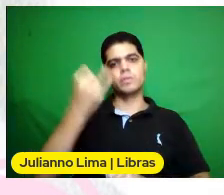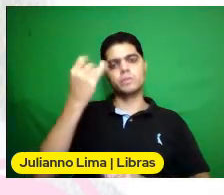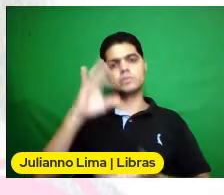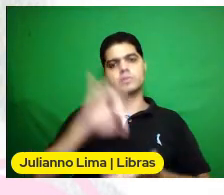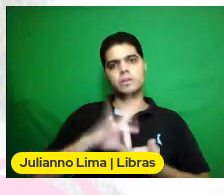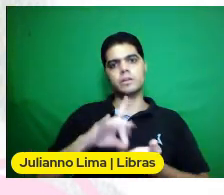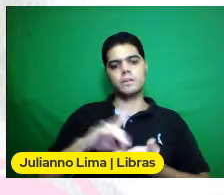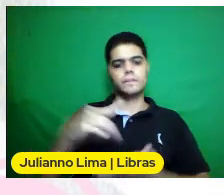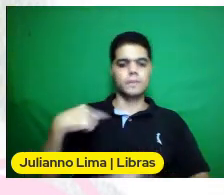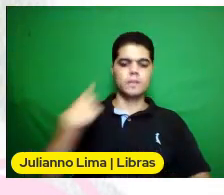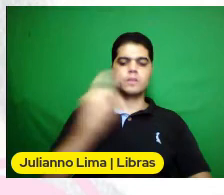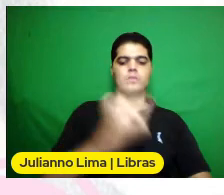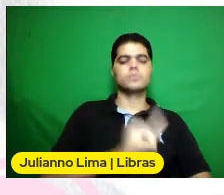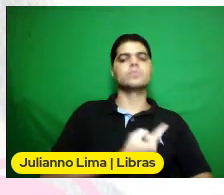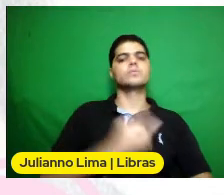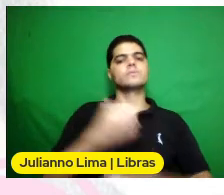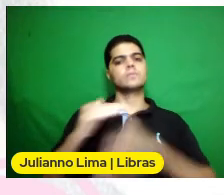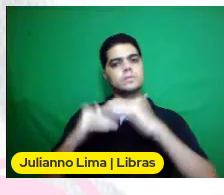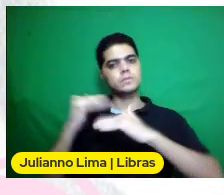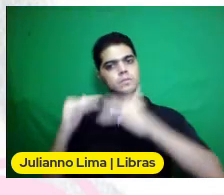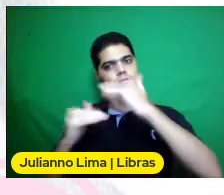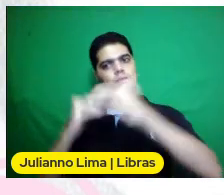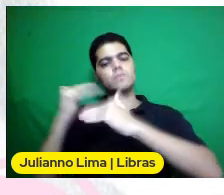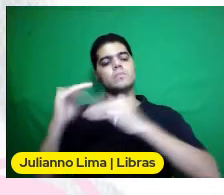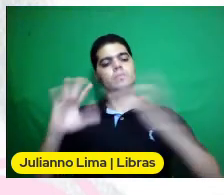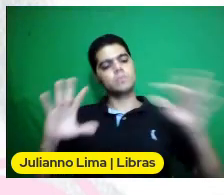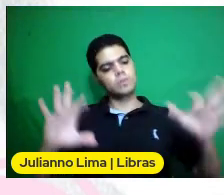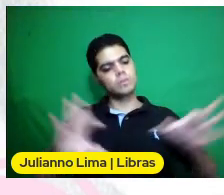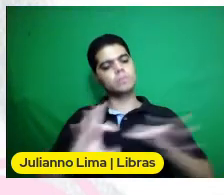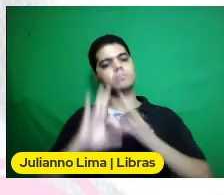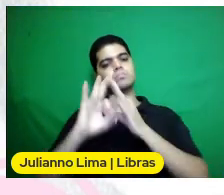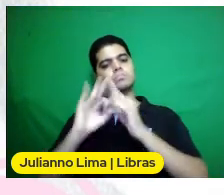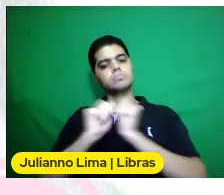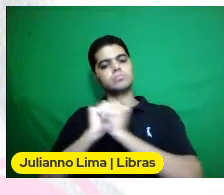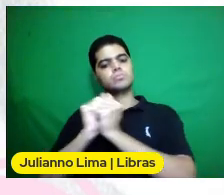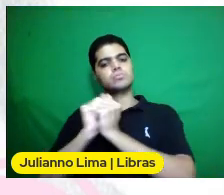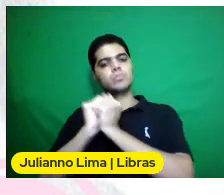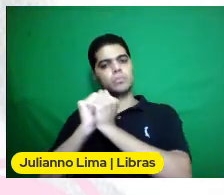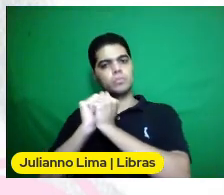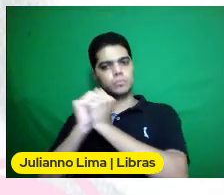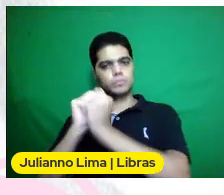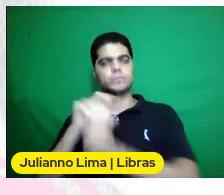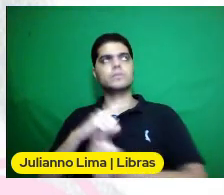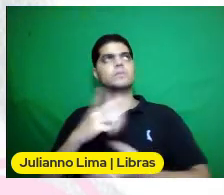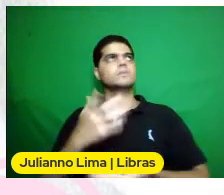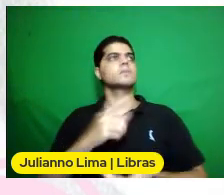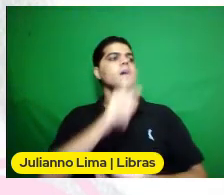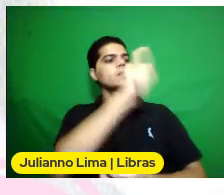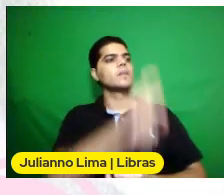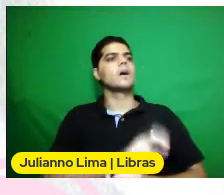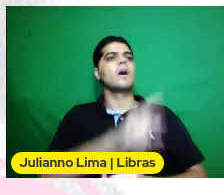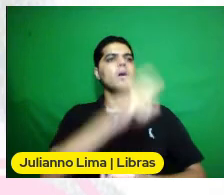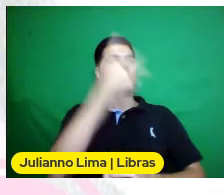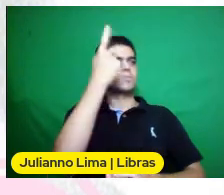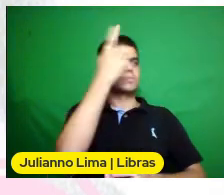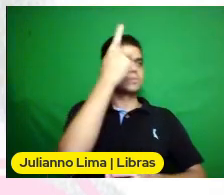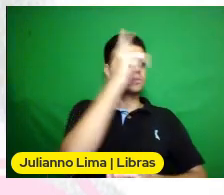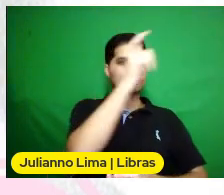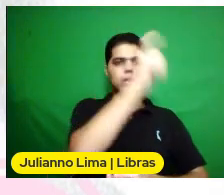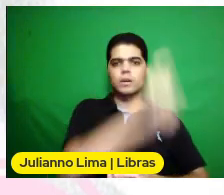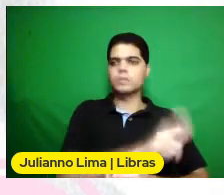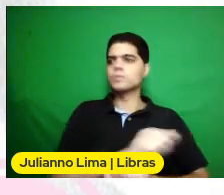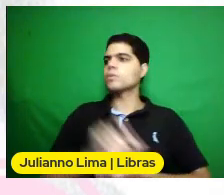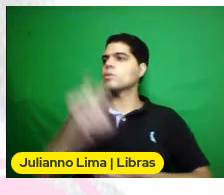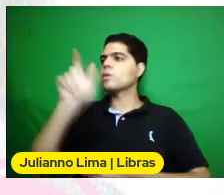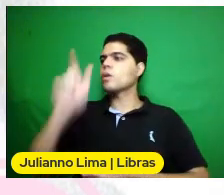junto, né, para a gente poder pensar junto. Poxa, vou trazer um historiador, vou trazer um biólogo, é o biólogo que